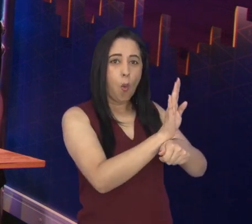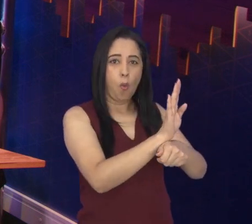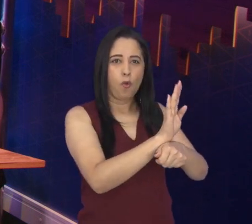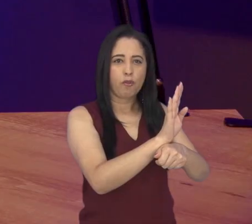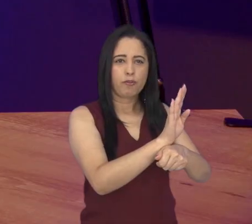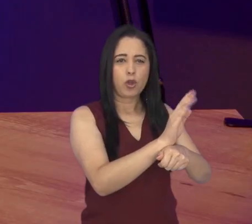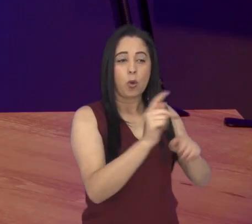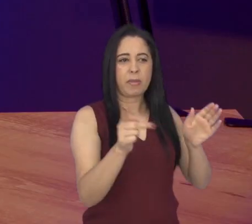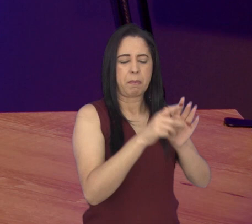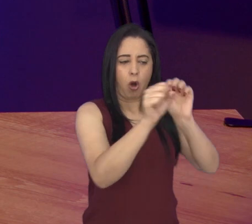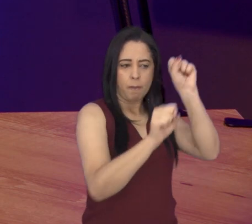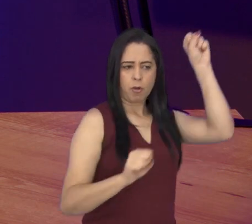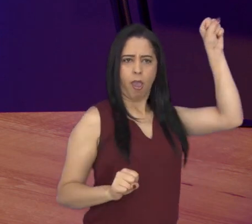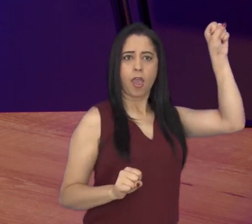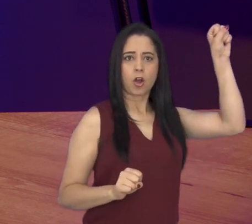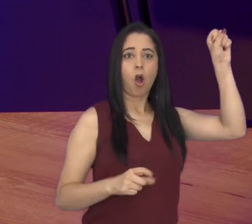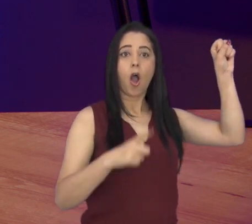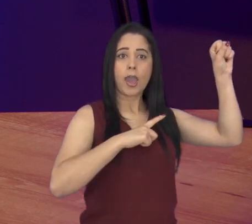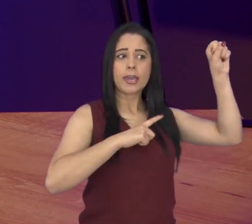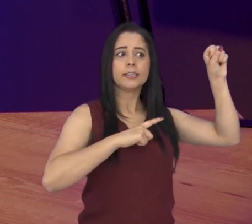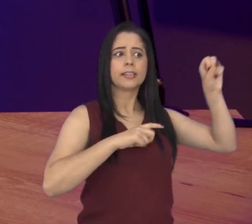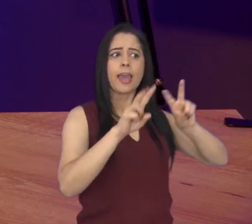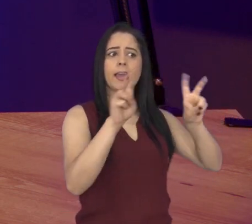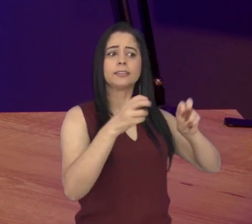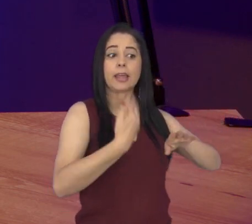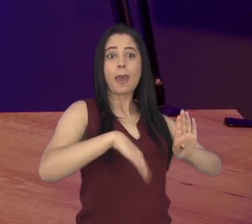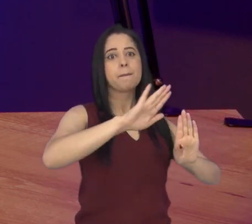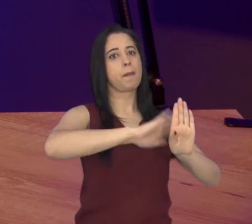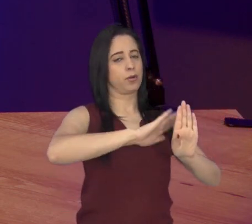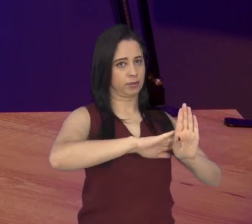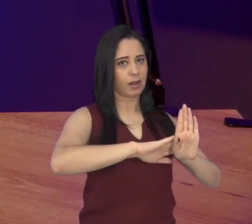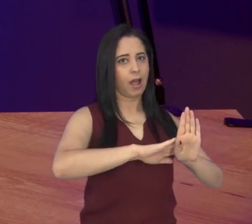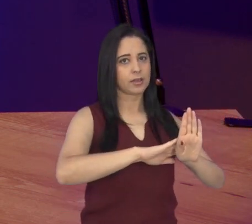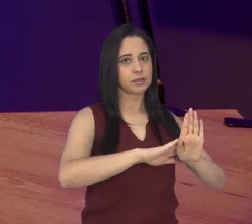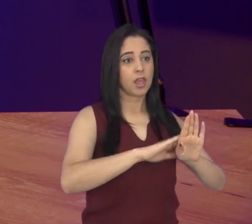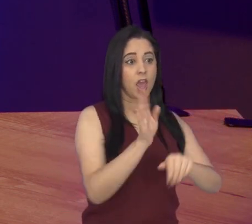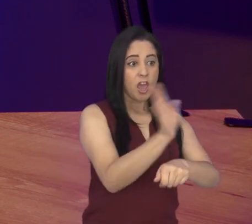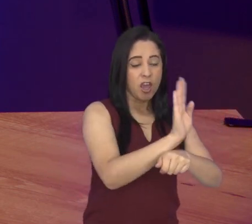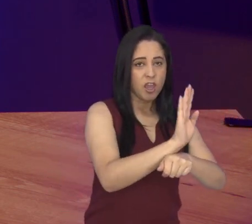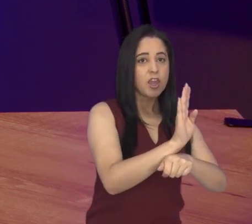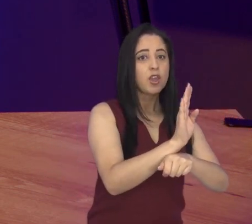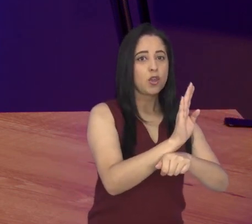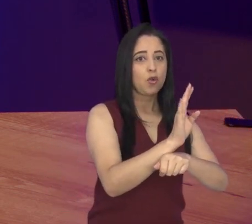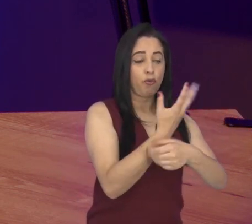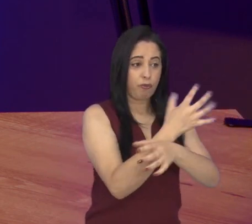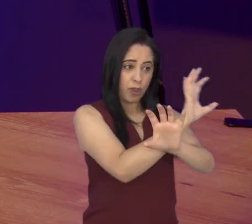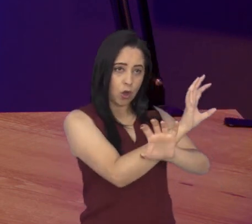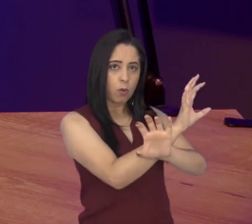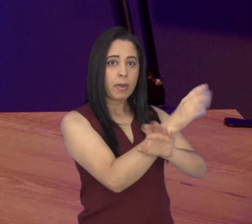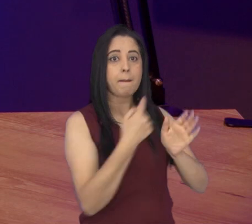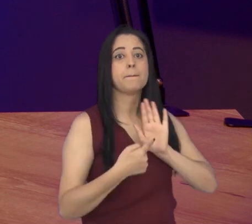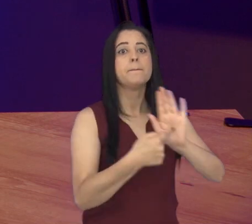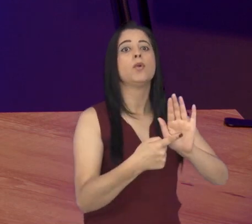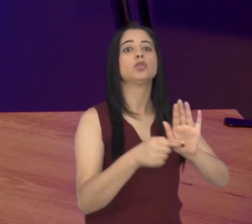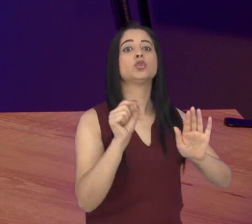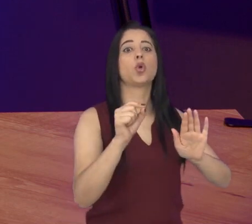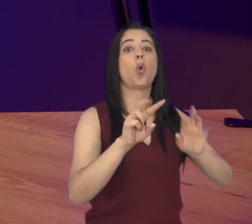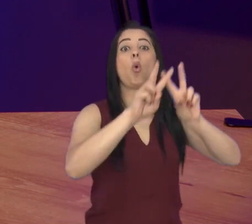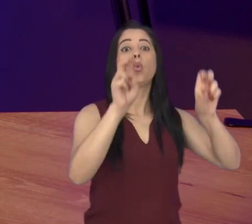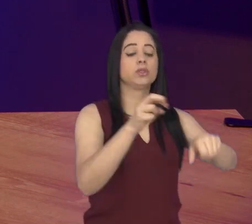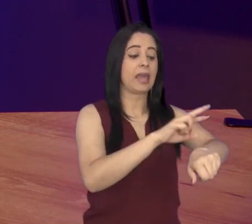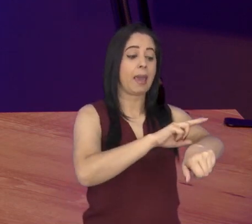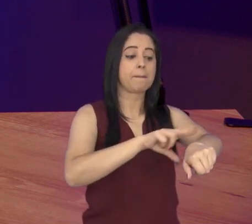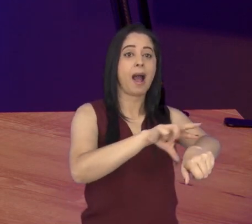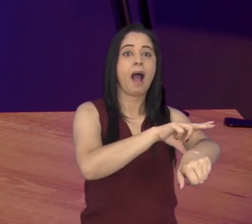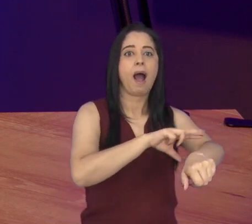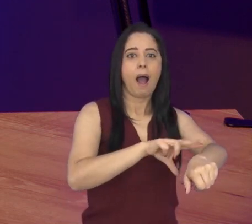filmes de super-heróis, eles trazem muitas questões, né? E o Pantera Negra, ele trouxe muito isso, a questão racial, e também mostrou tudo isso